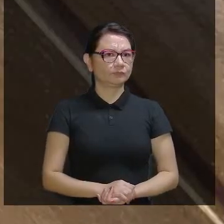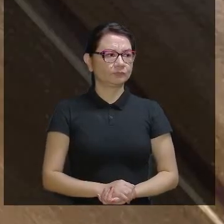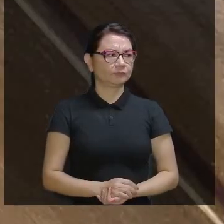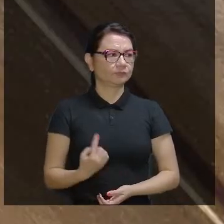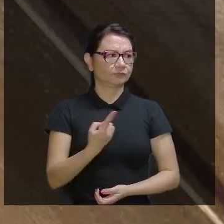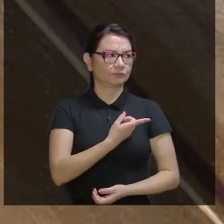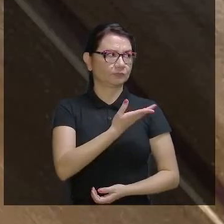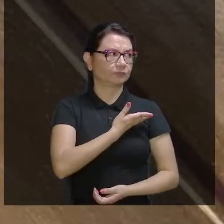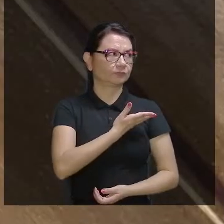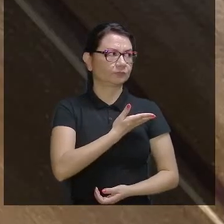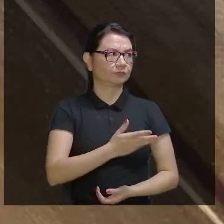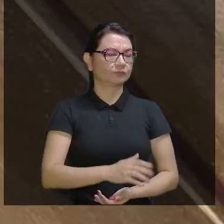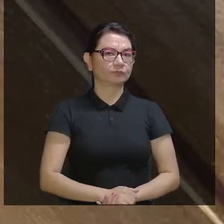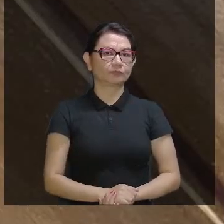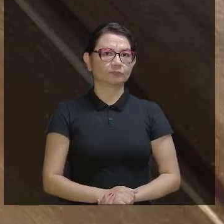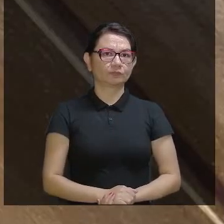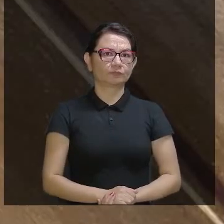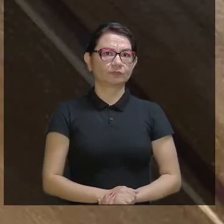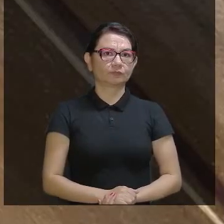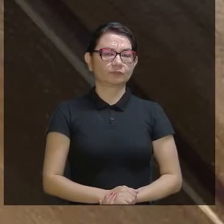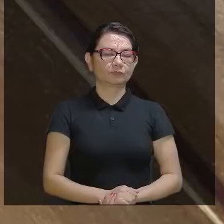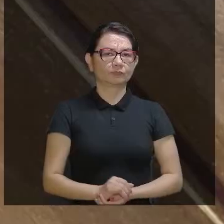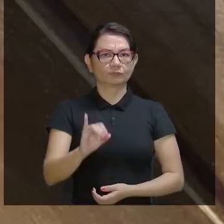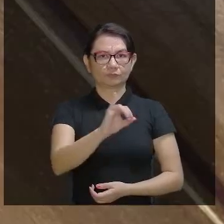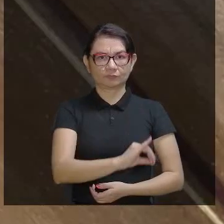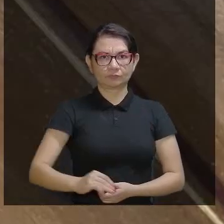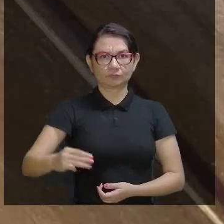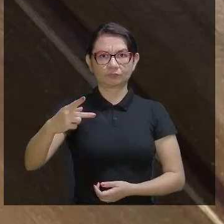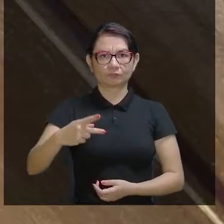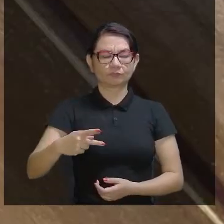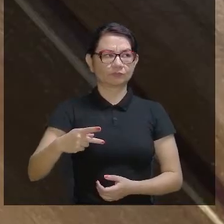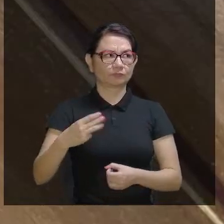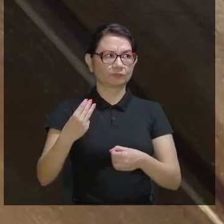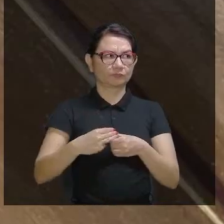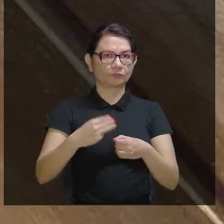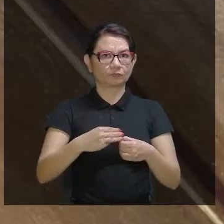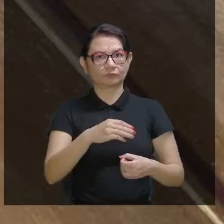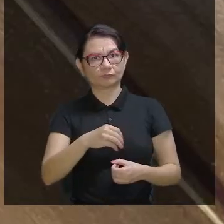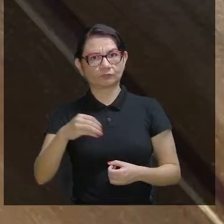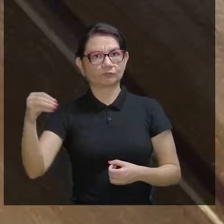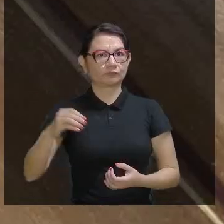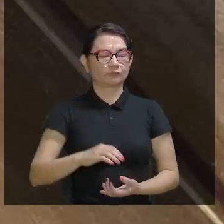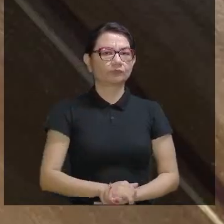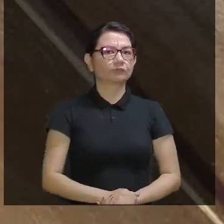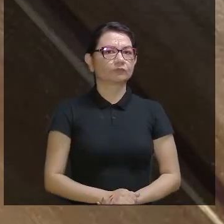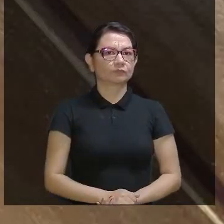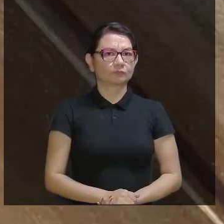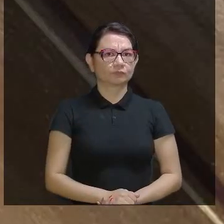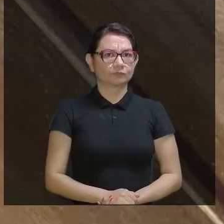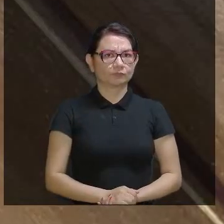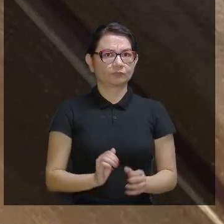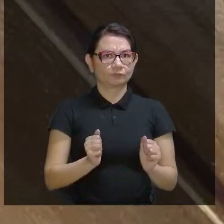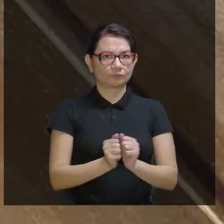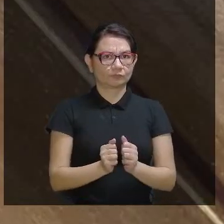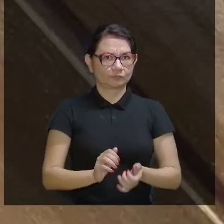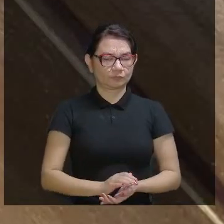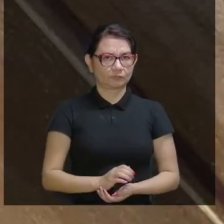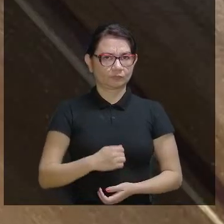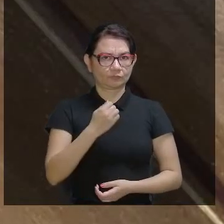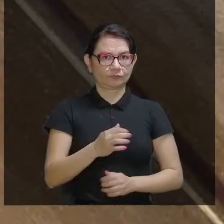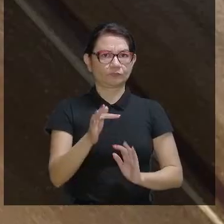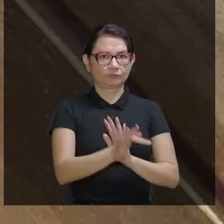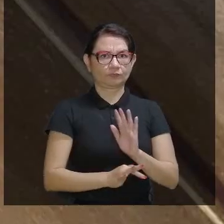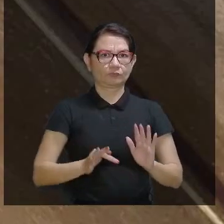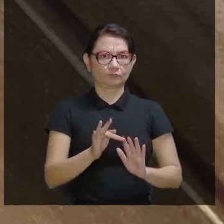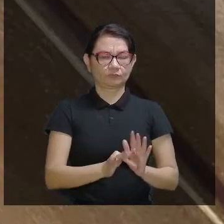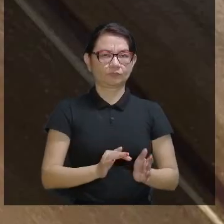nosso colega membro está indo para o Oiapoque, e aí estou também na qualidade de diretor do foro com o nosso colega juiz federal, indo